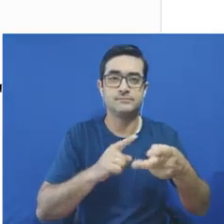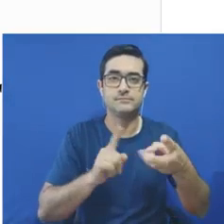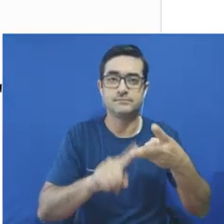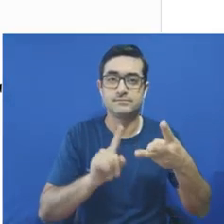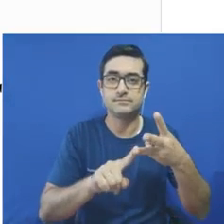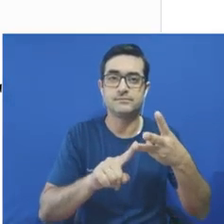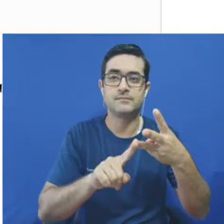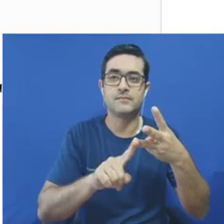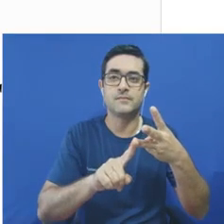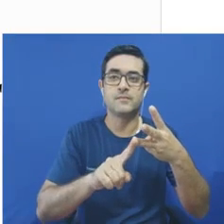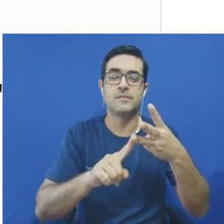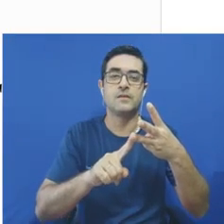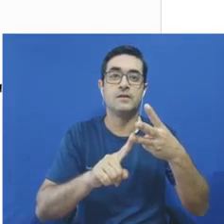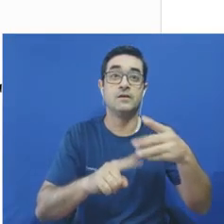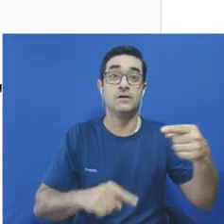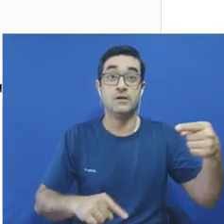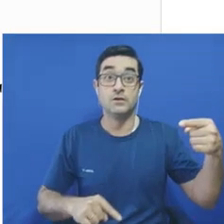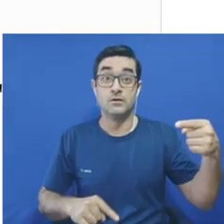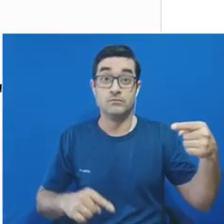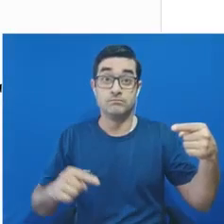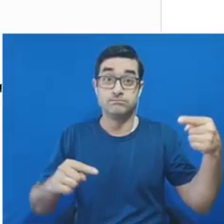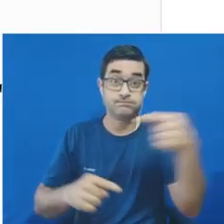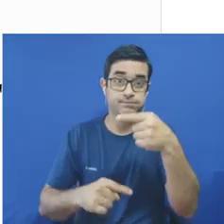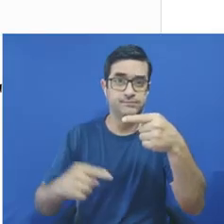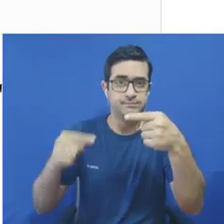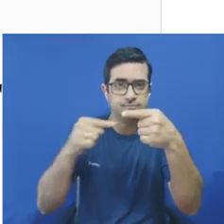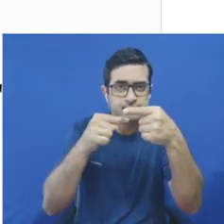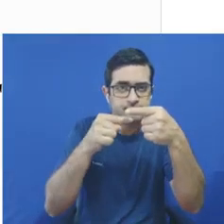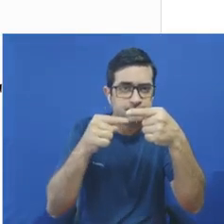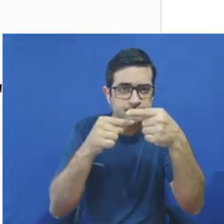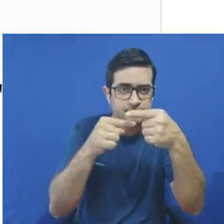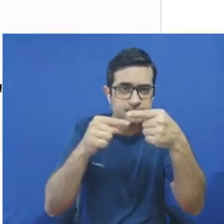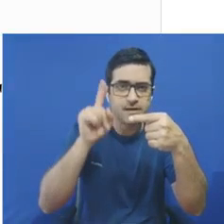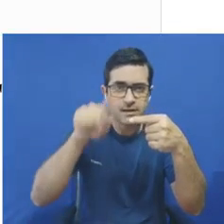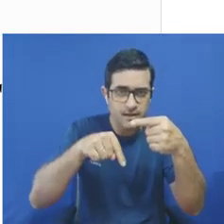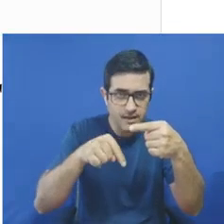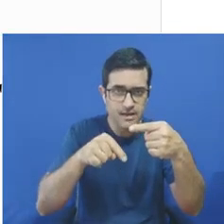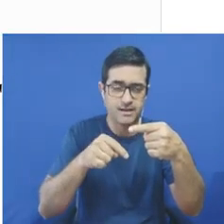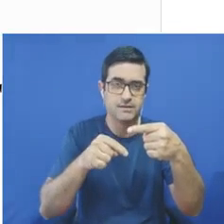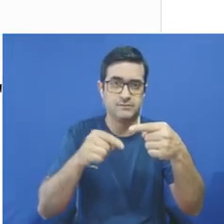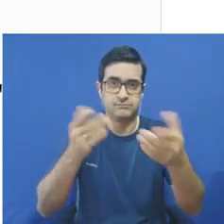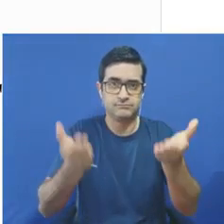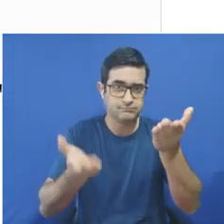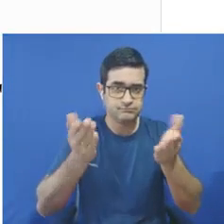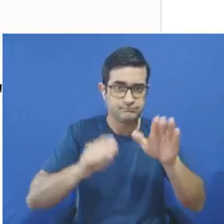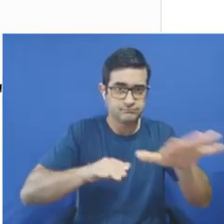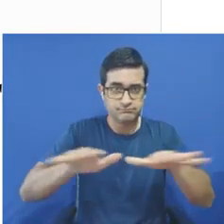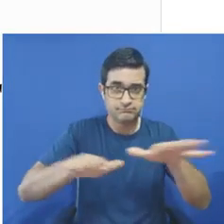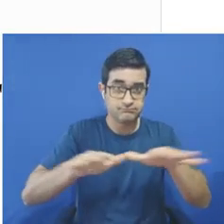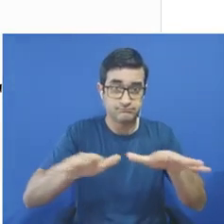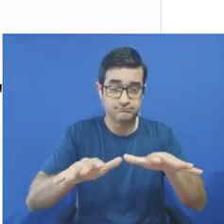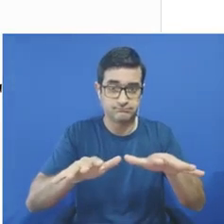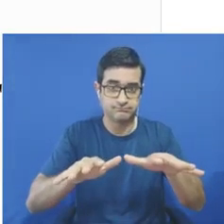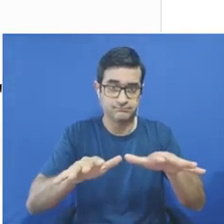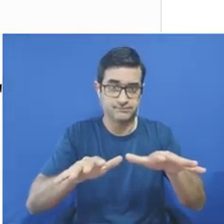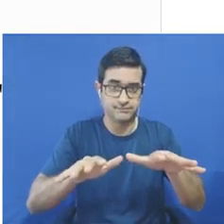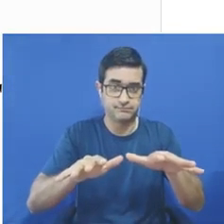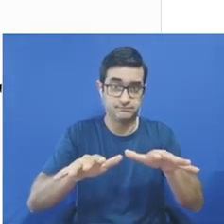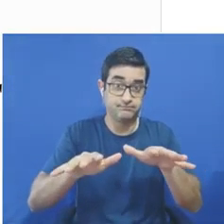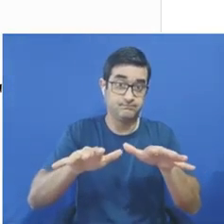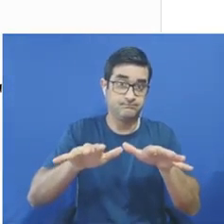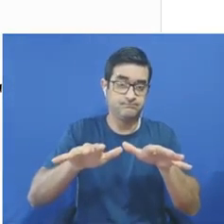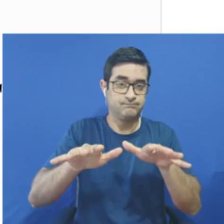de equilíbrio que quer demonstrar que o equilíbrio está deslocado para o lado dos